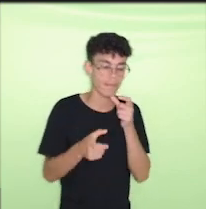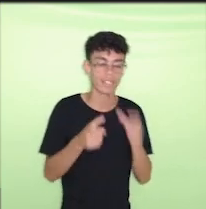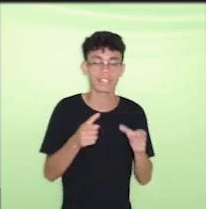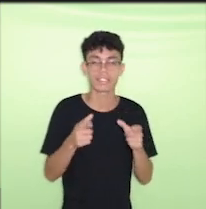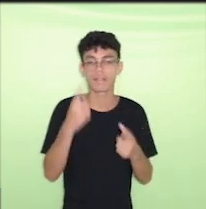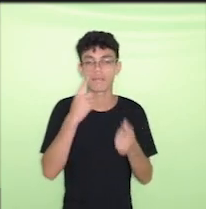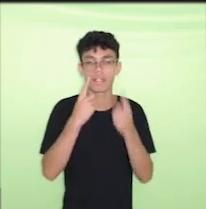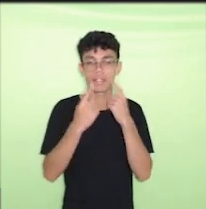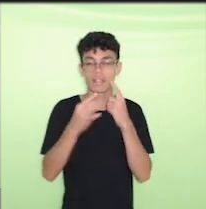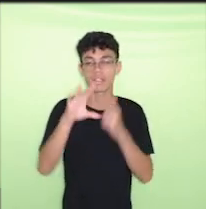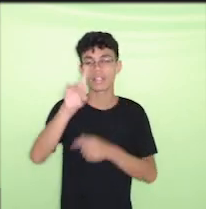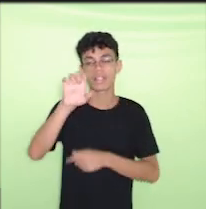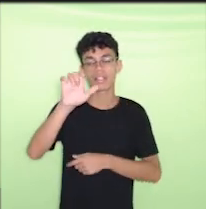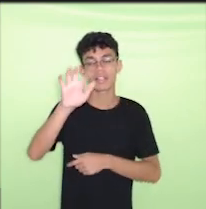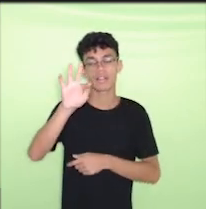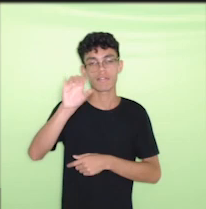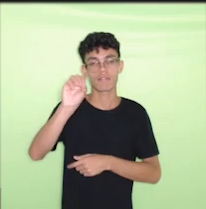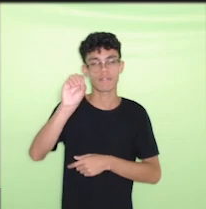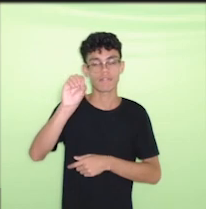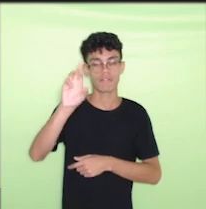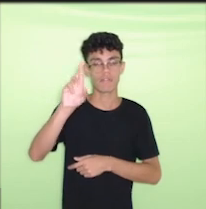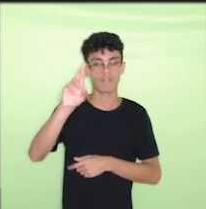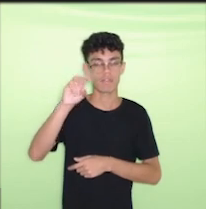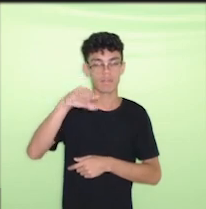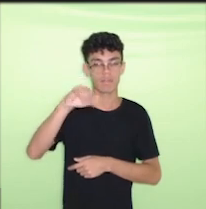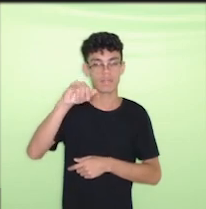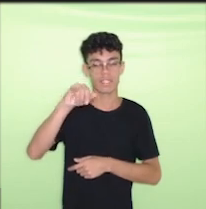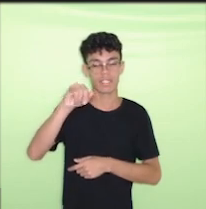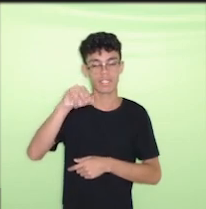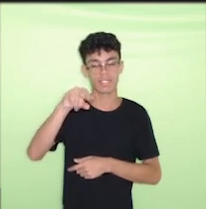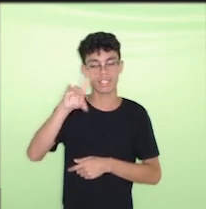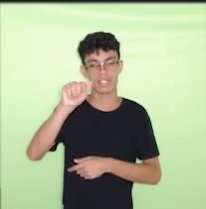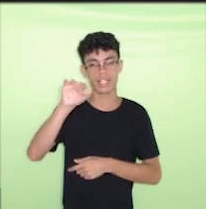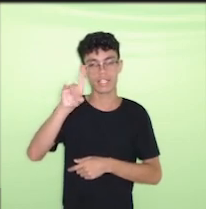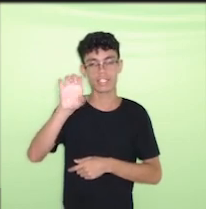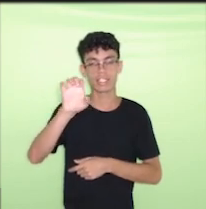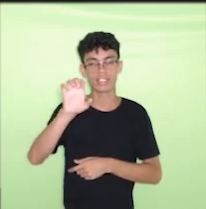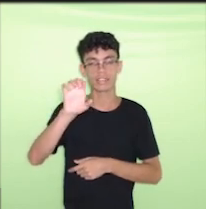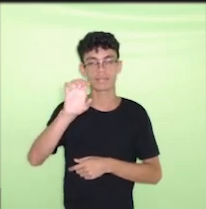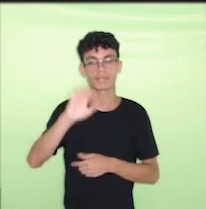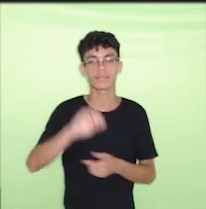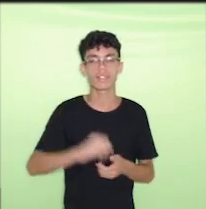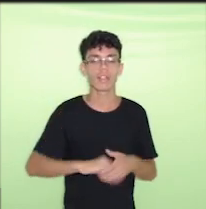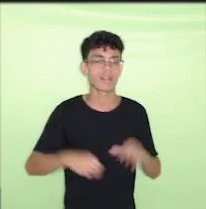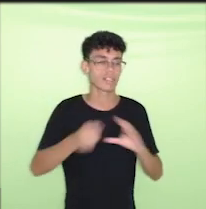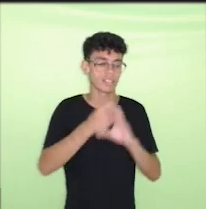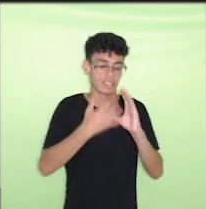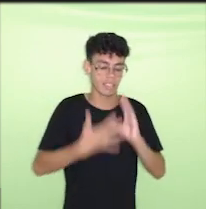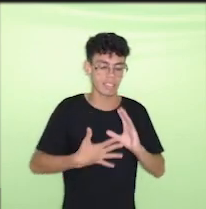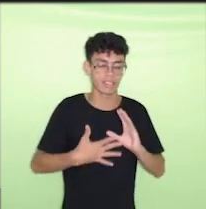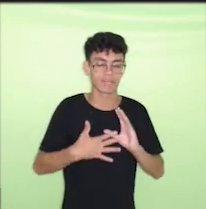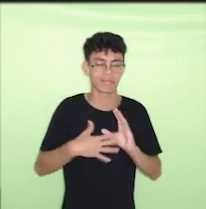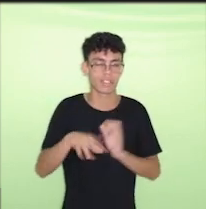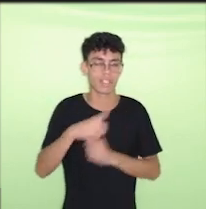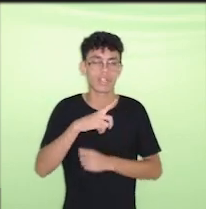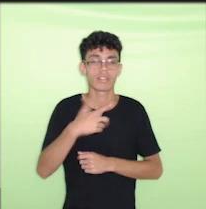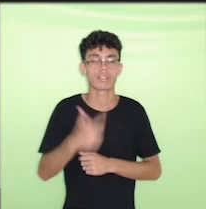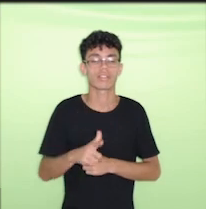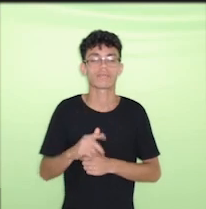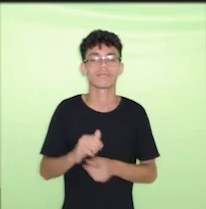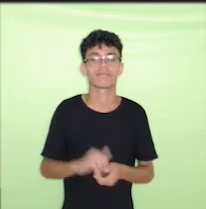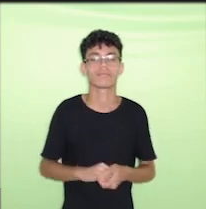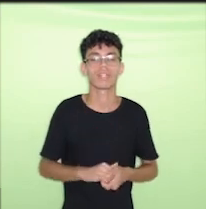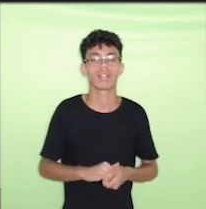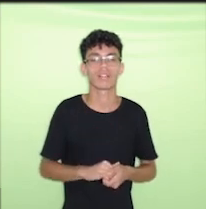como deformidade. Então, portanto, tem que ter esse caráter, né? Quase montagens assim, meio, não fantásticas,